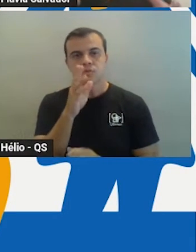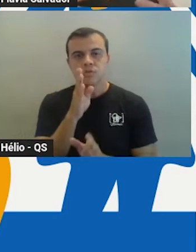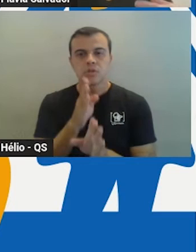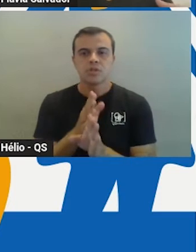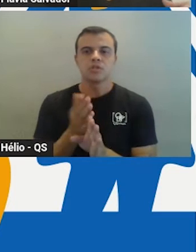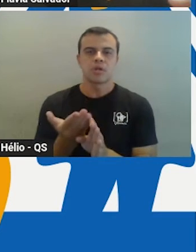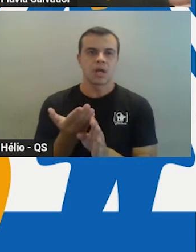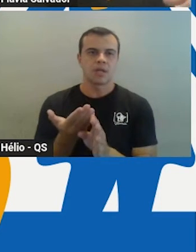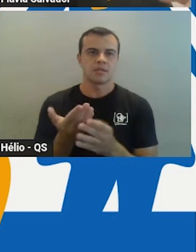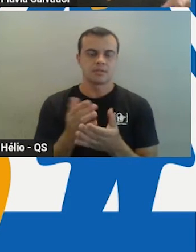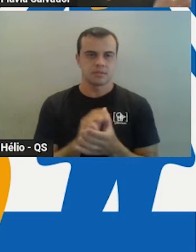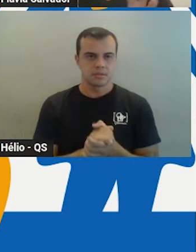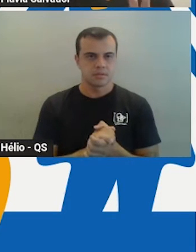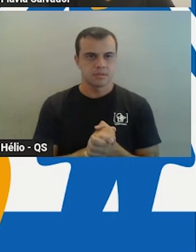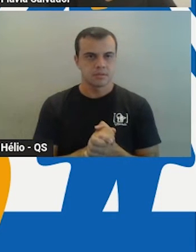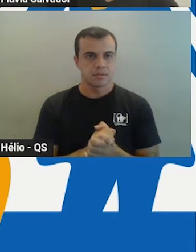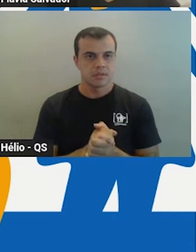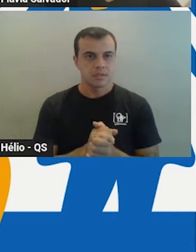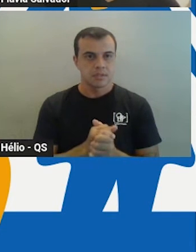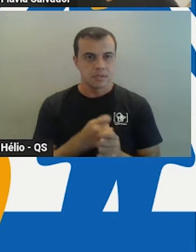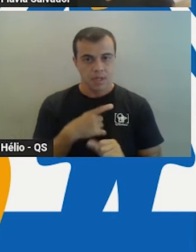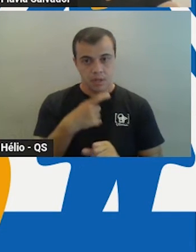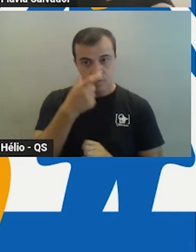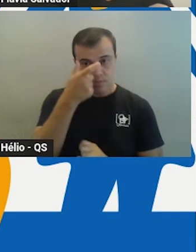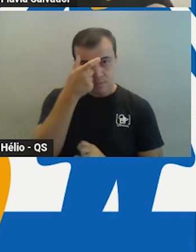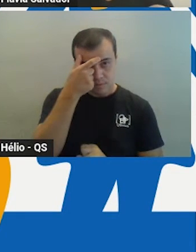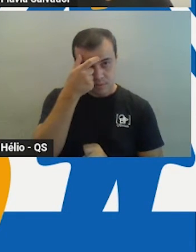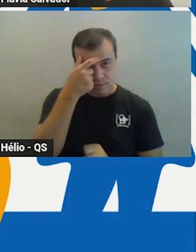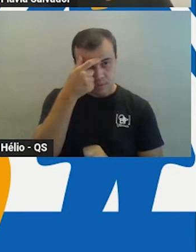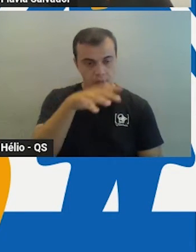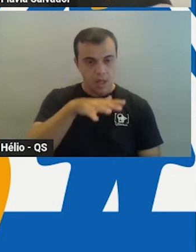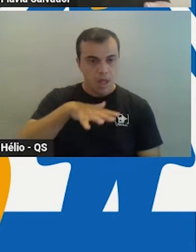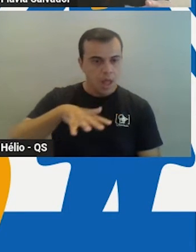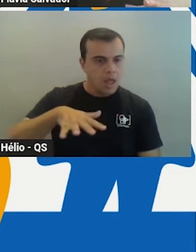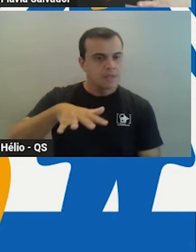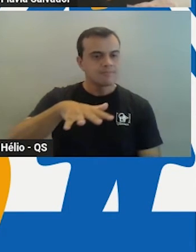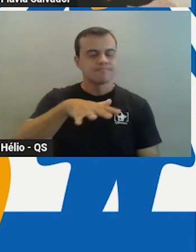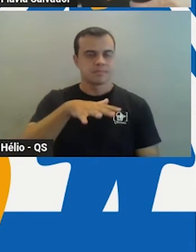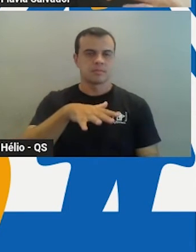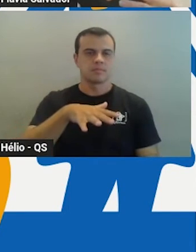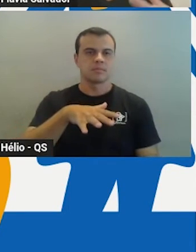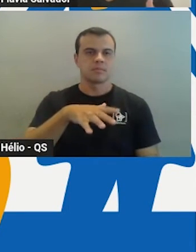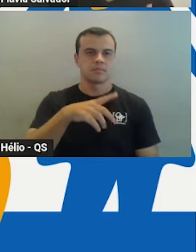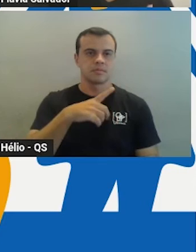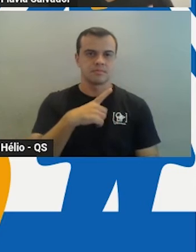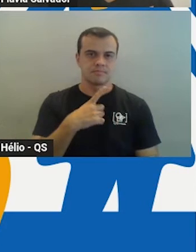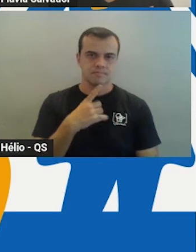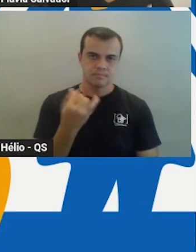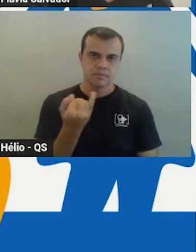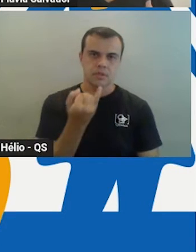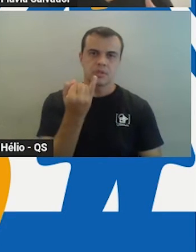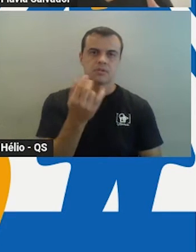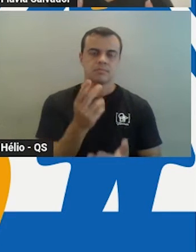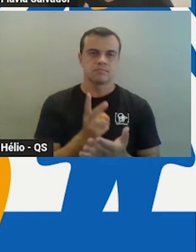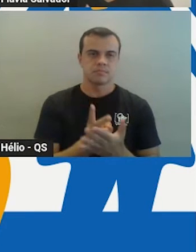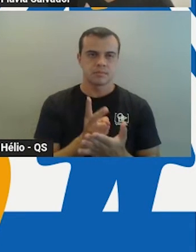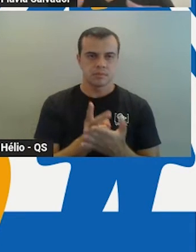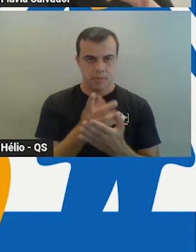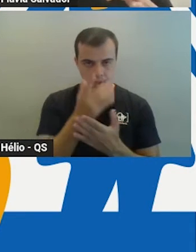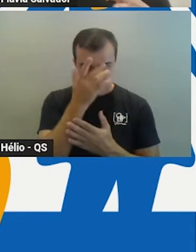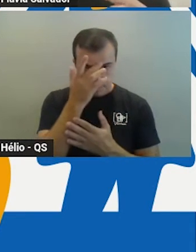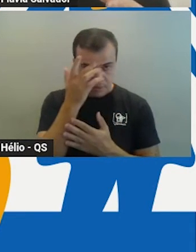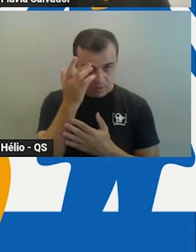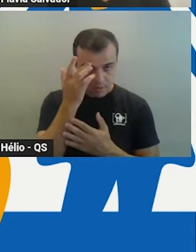localizar, enfim, né? Ou seja, a consciência espacial, ela é muito importante para a